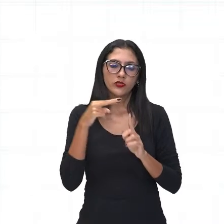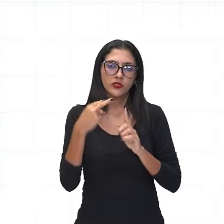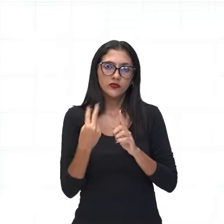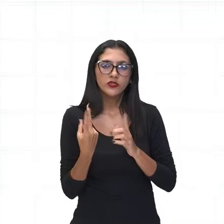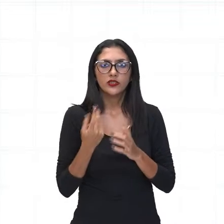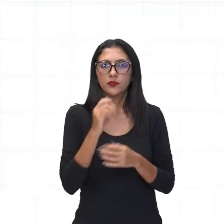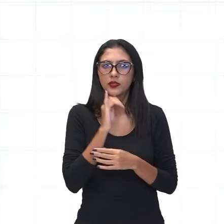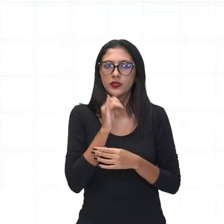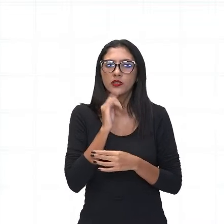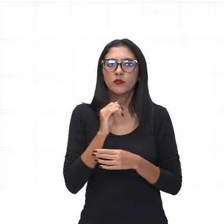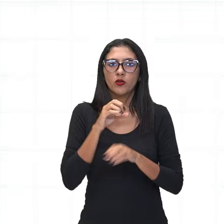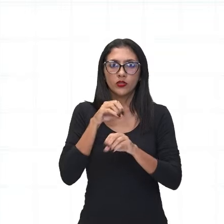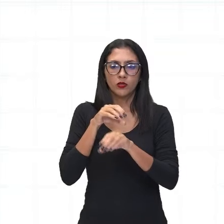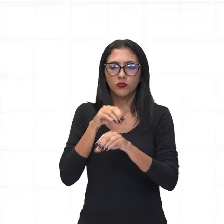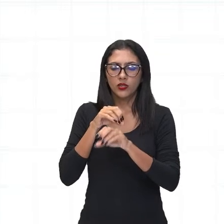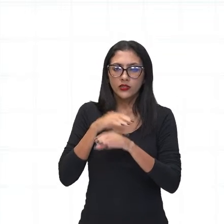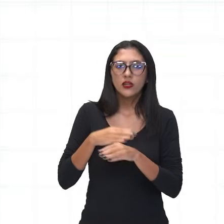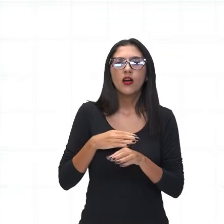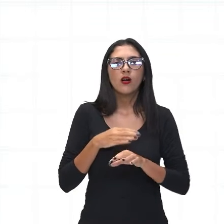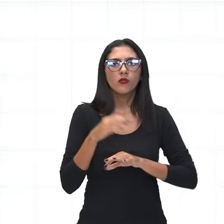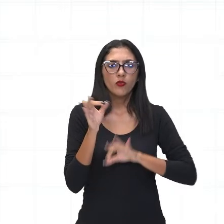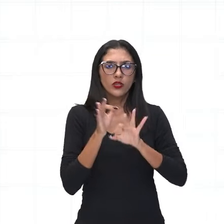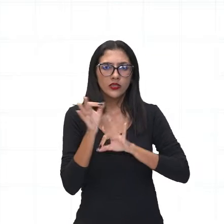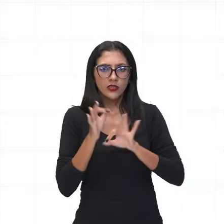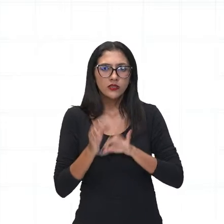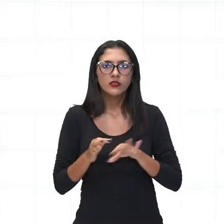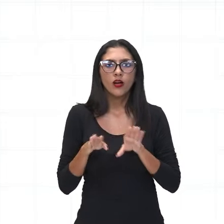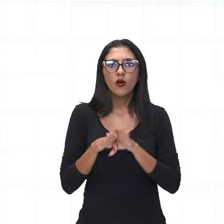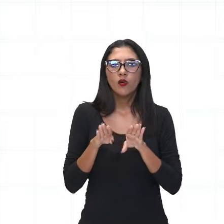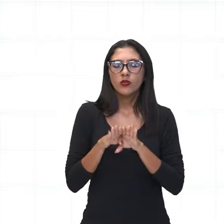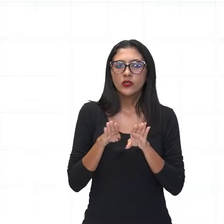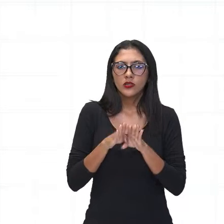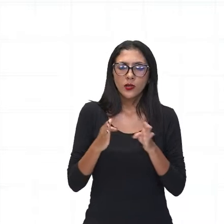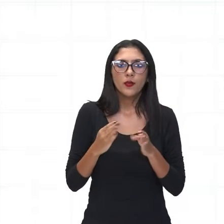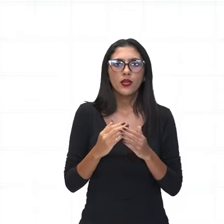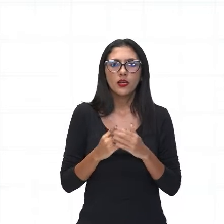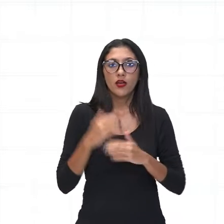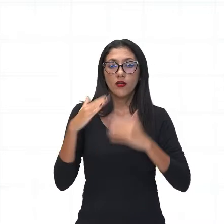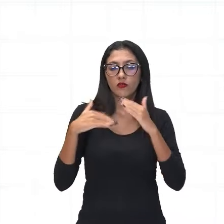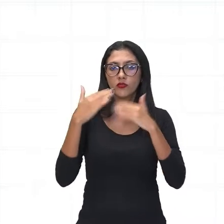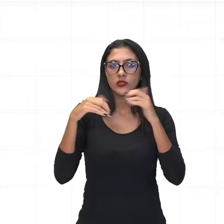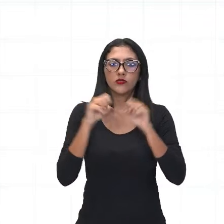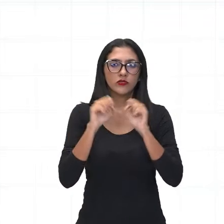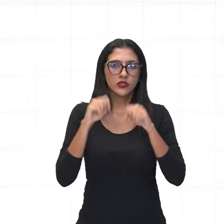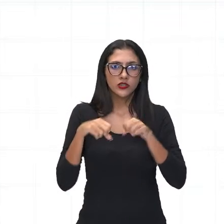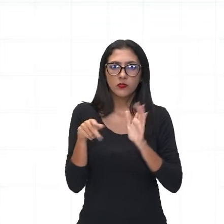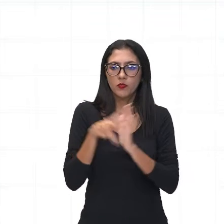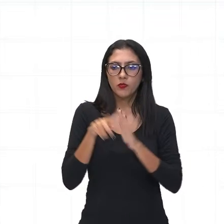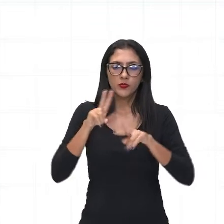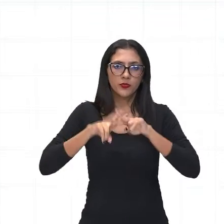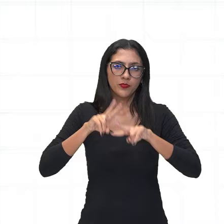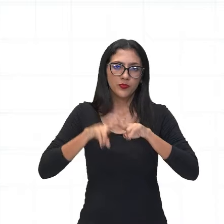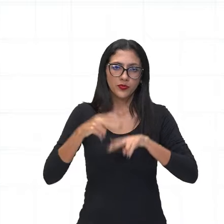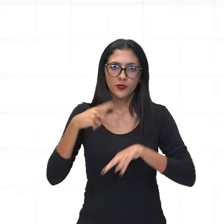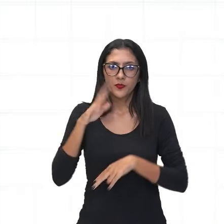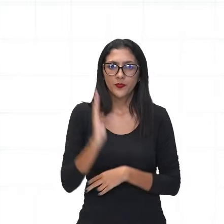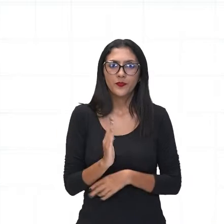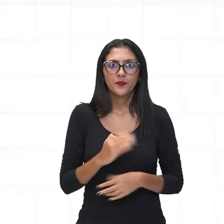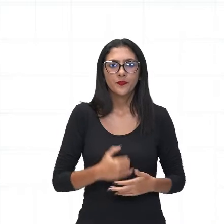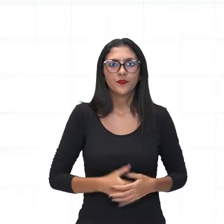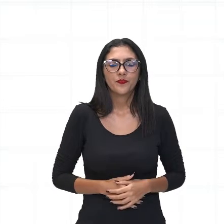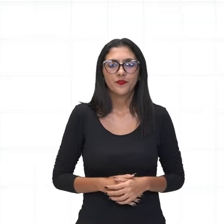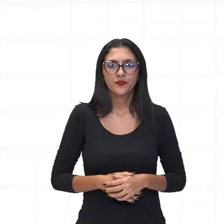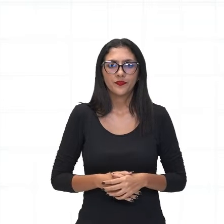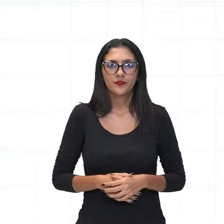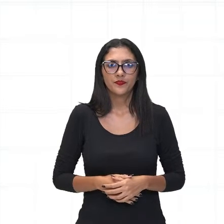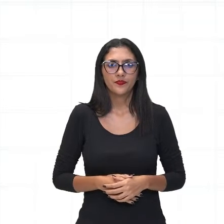de renda e à organização e à ampliação do sistema prisional. Ok? Então percebam, gente, que o